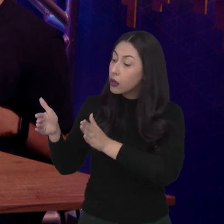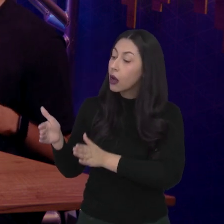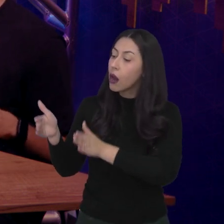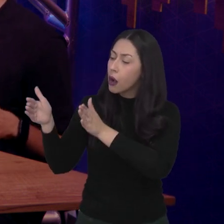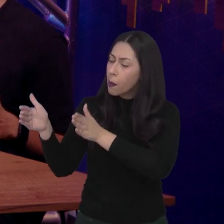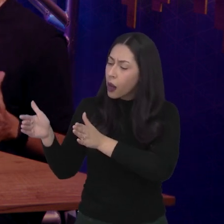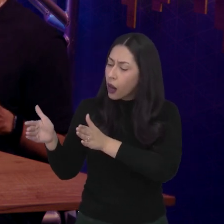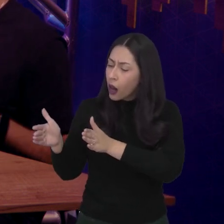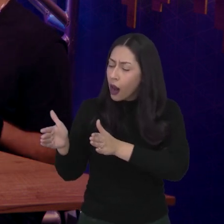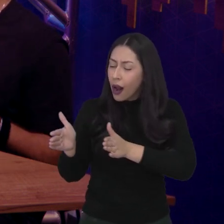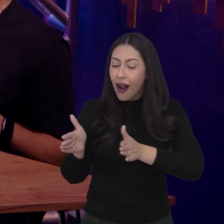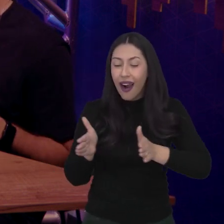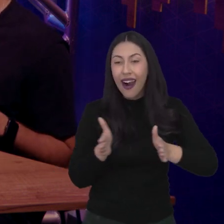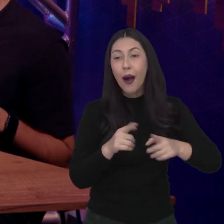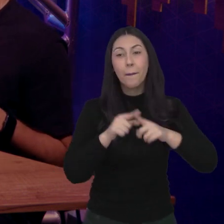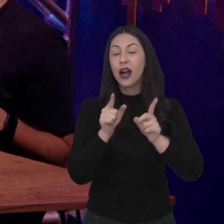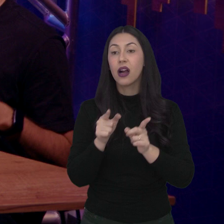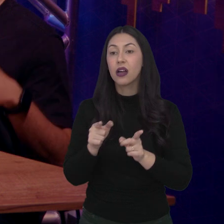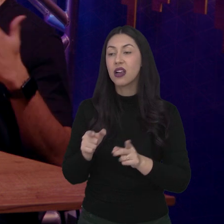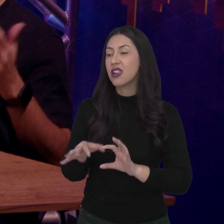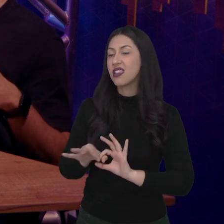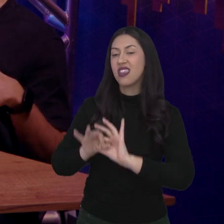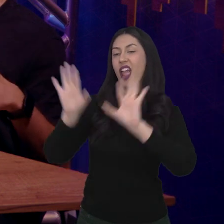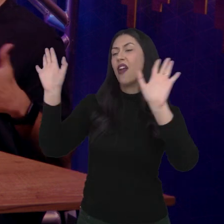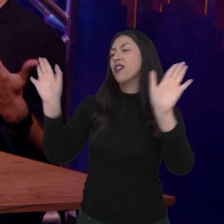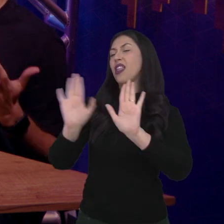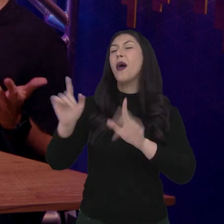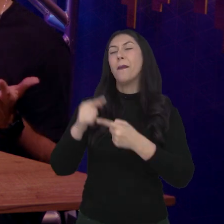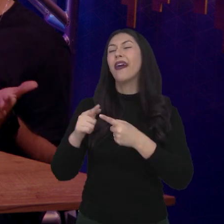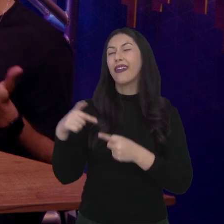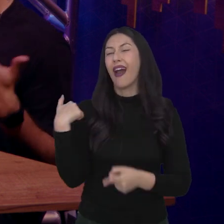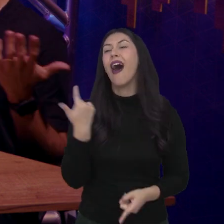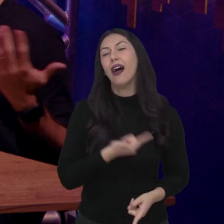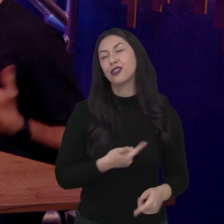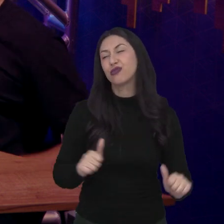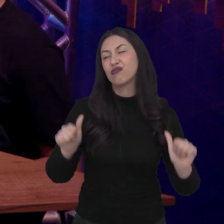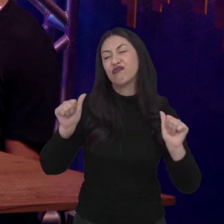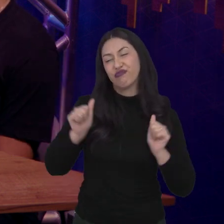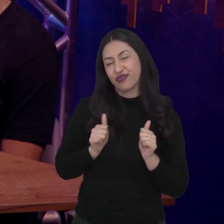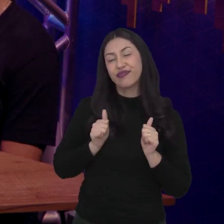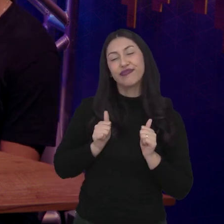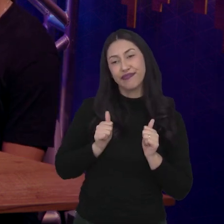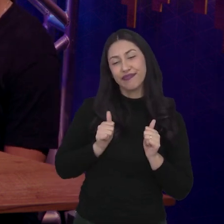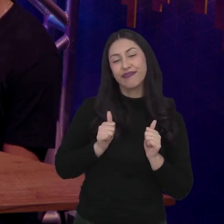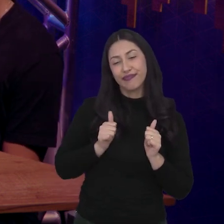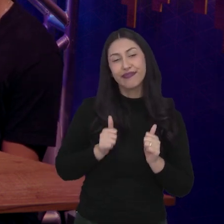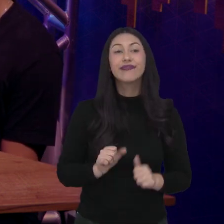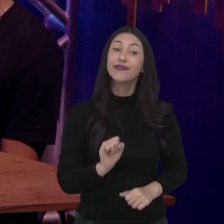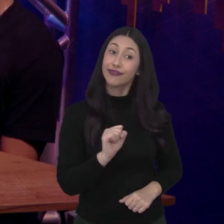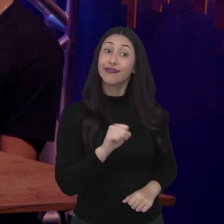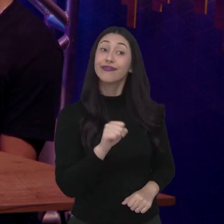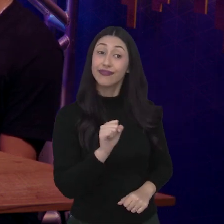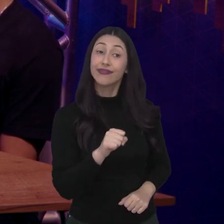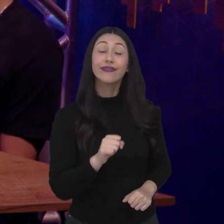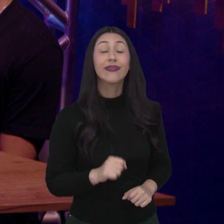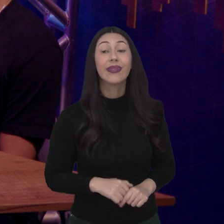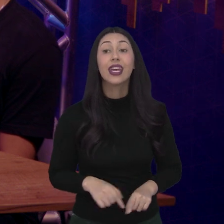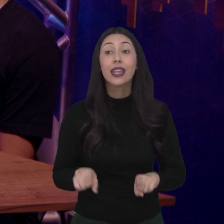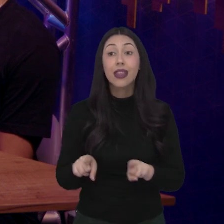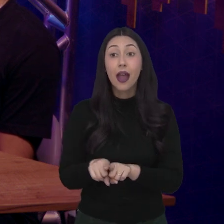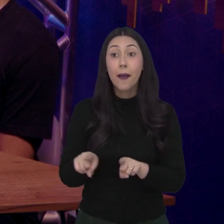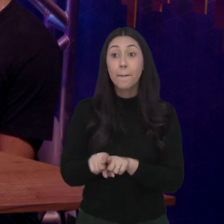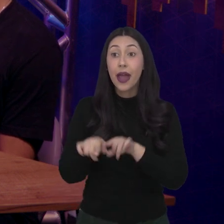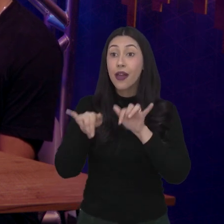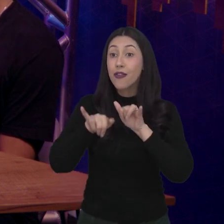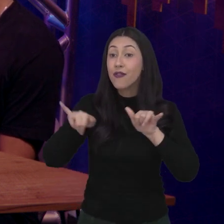pensar criticamente, mas você também não tá totalmente solto, porque aí é natural, a gente acaba procrastinando. Exatamente.